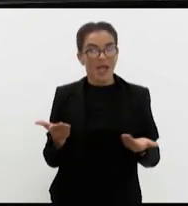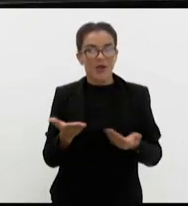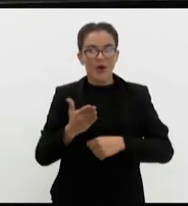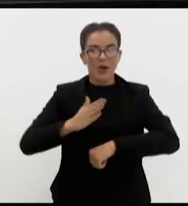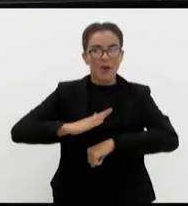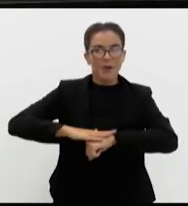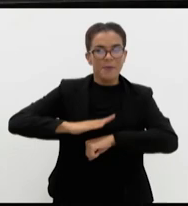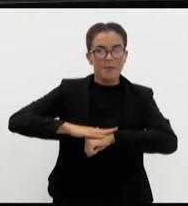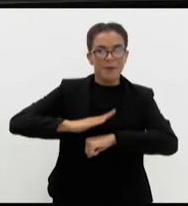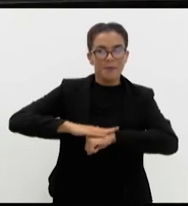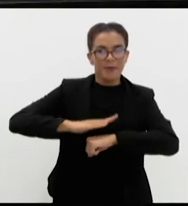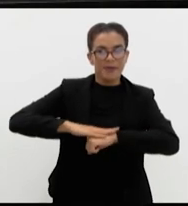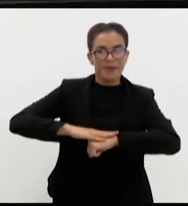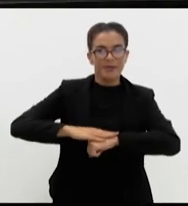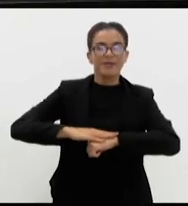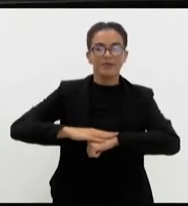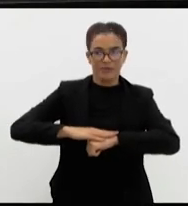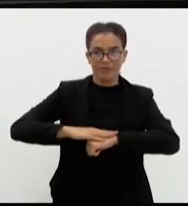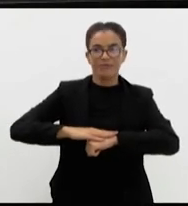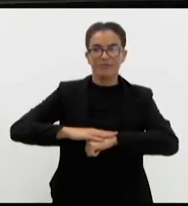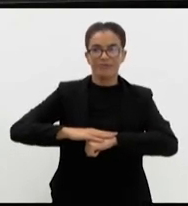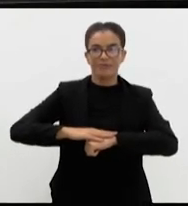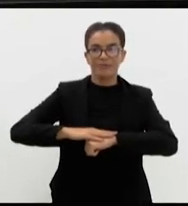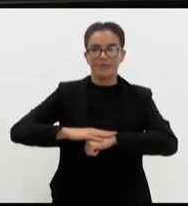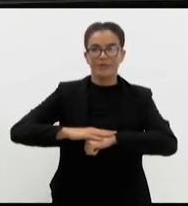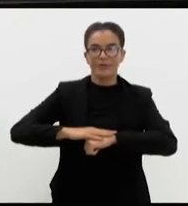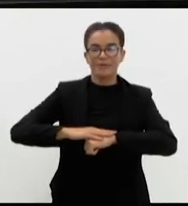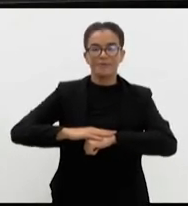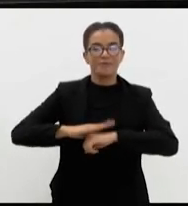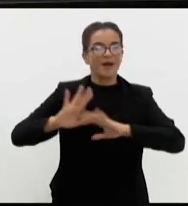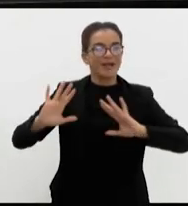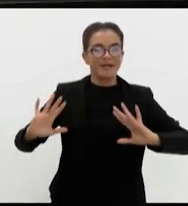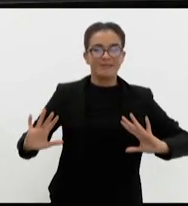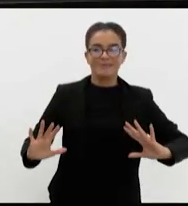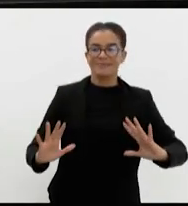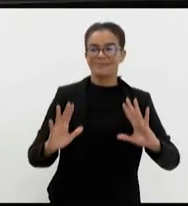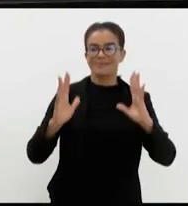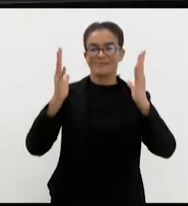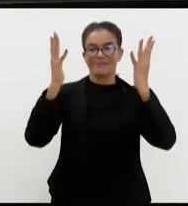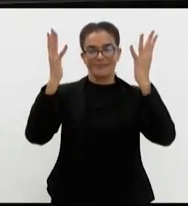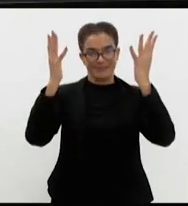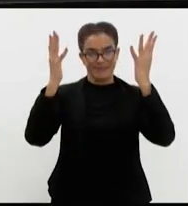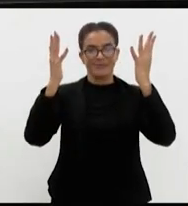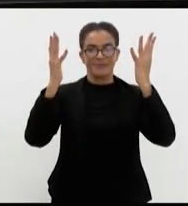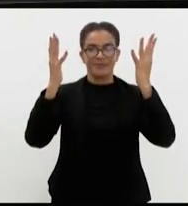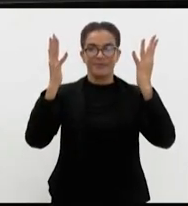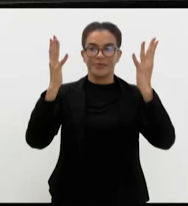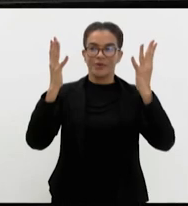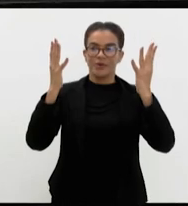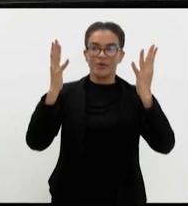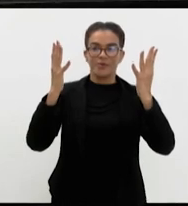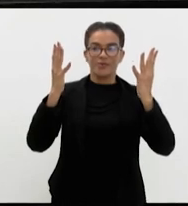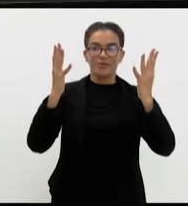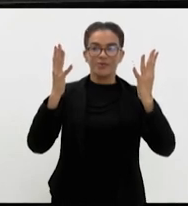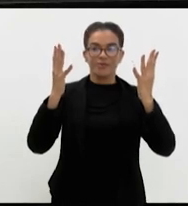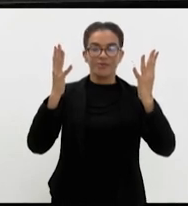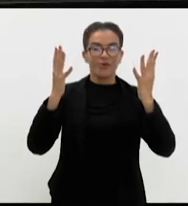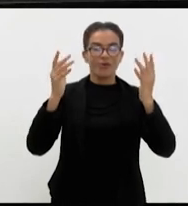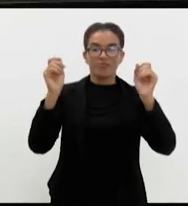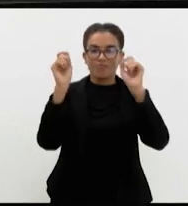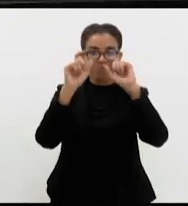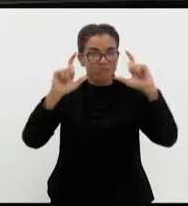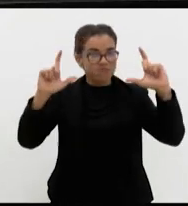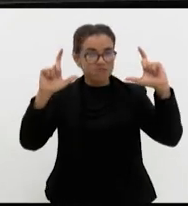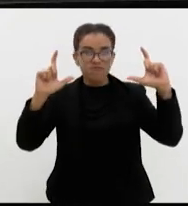momento na alerge para Celebrar Quem sabe um grande despertar do